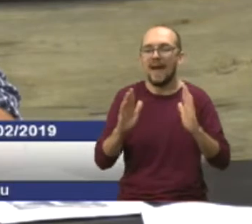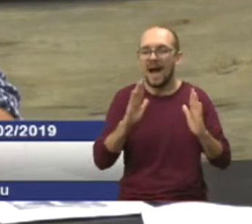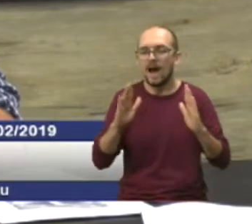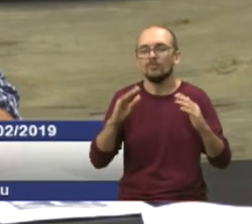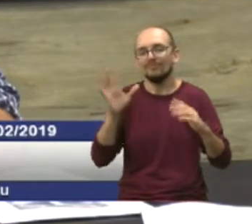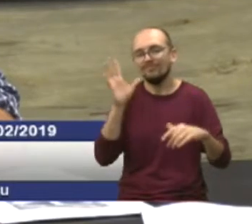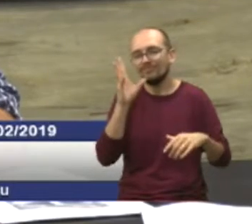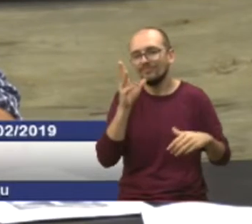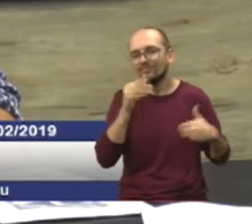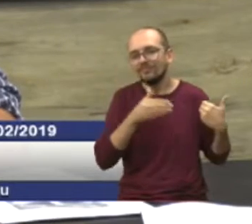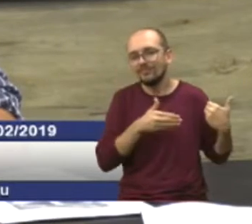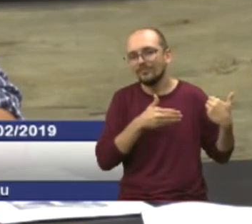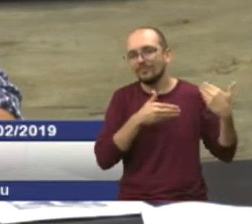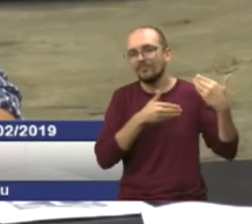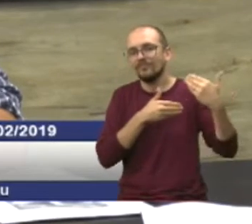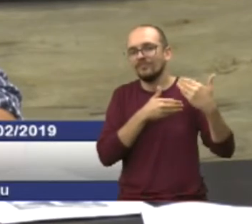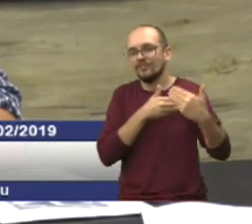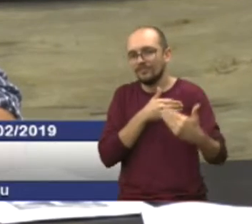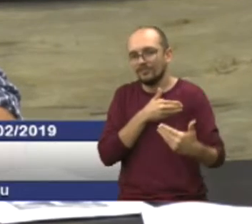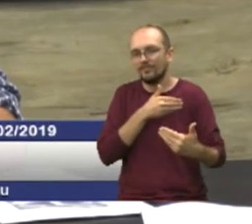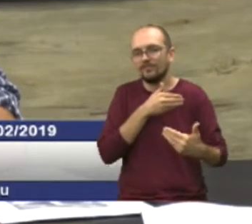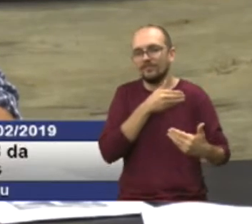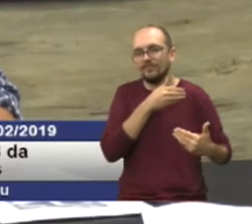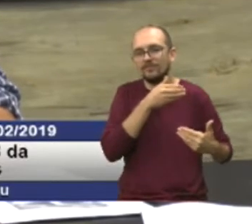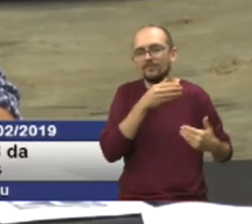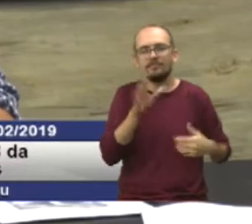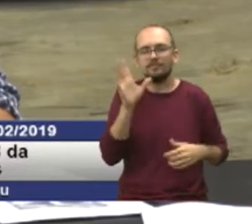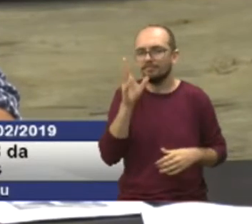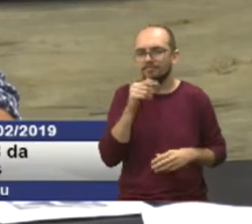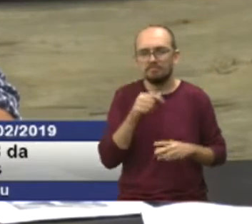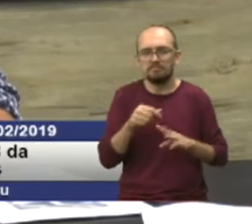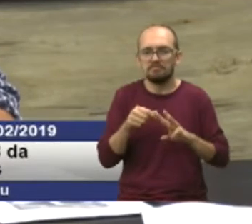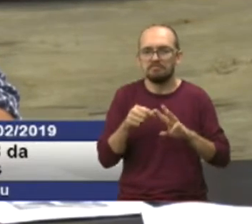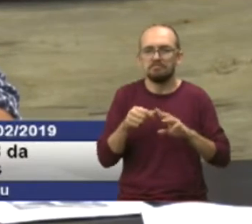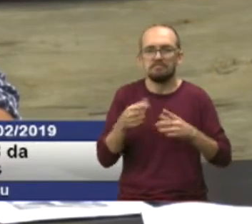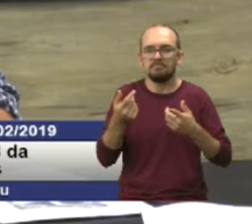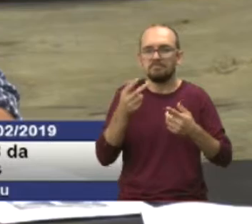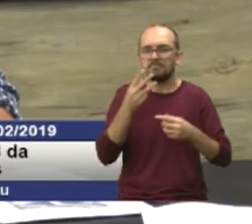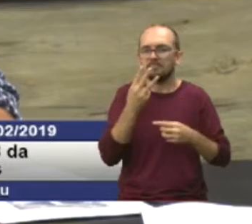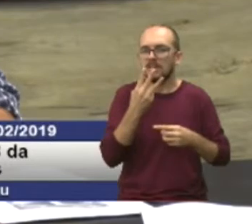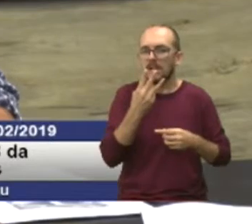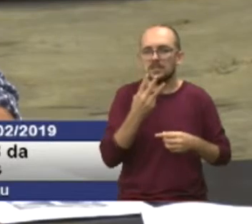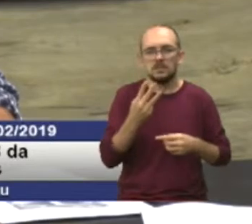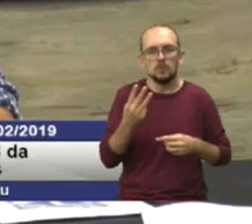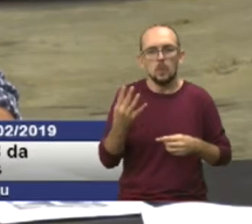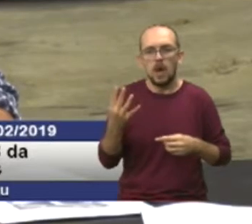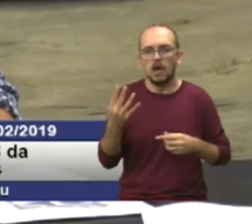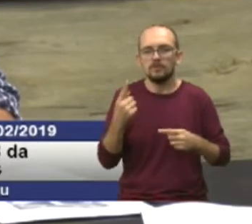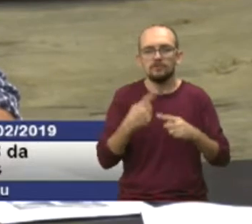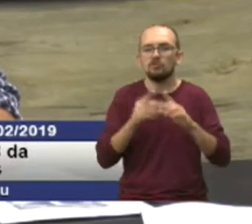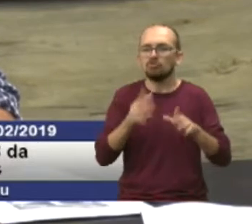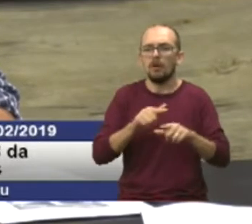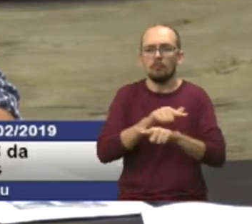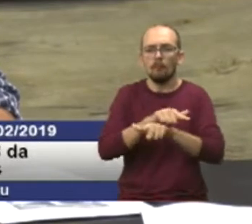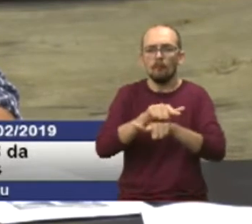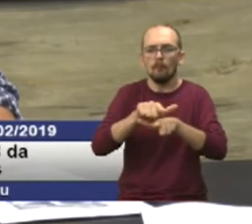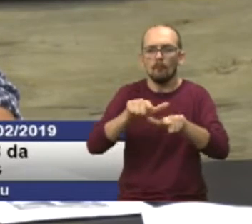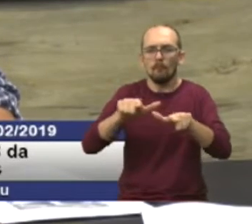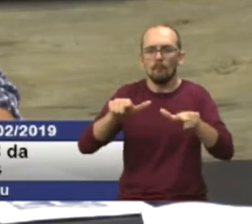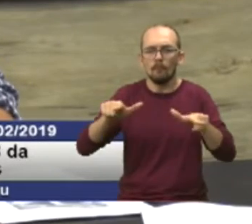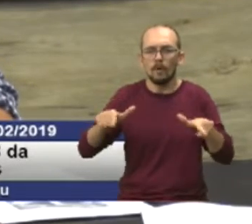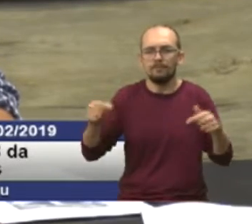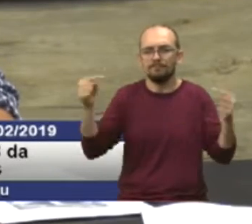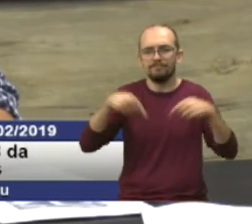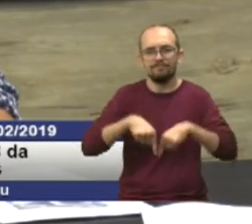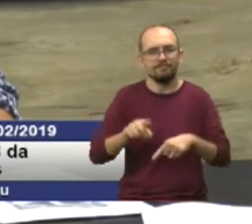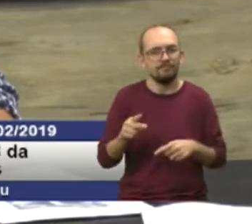tem acontecido de 3, 4 licitações estarem desertas, né? E com o ônibus